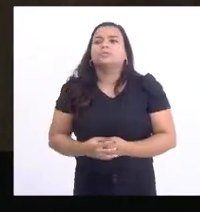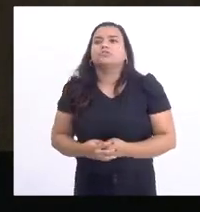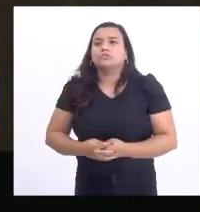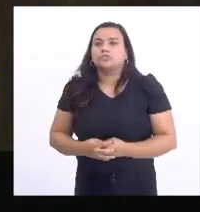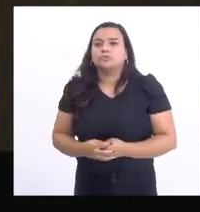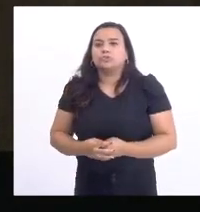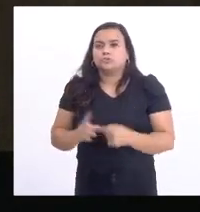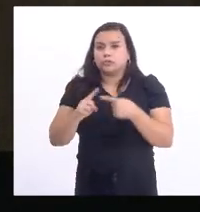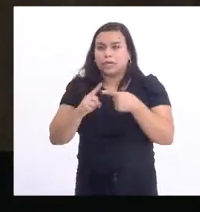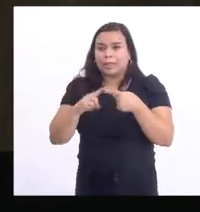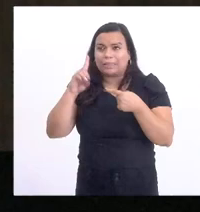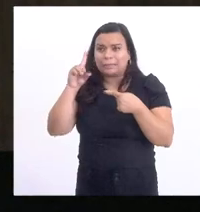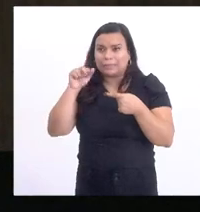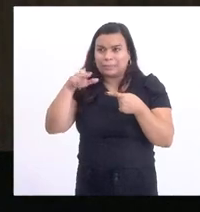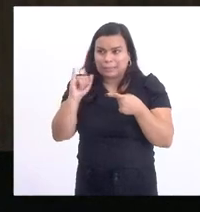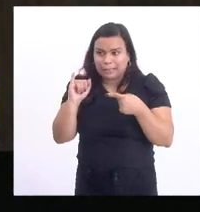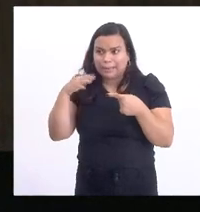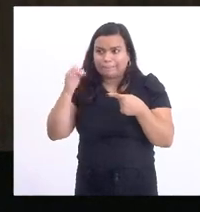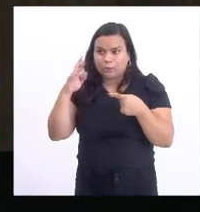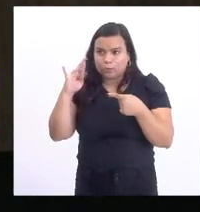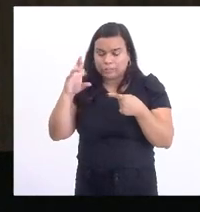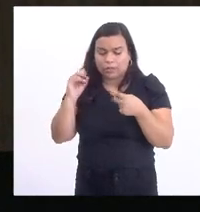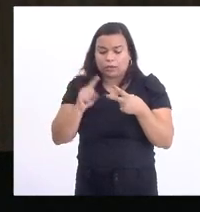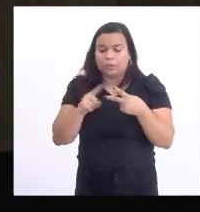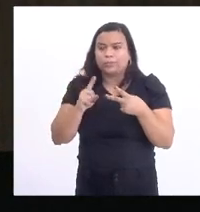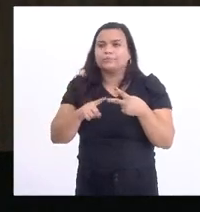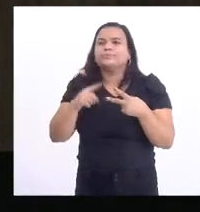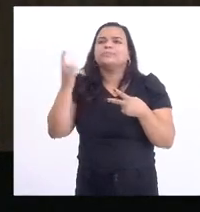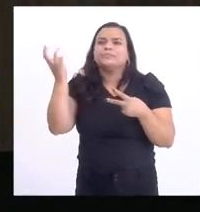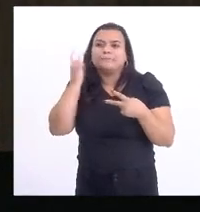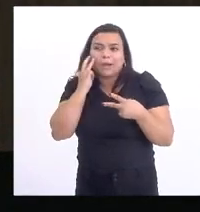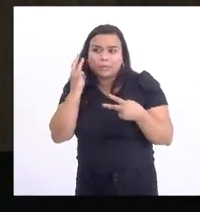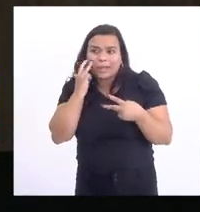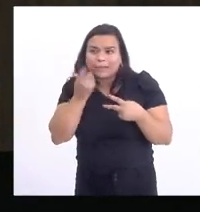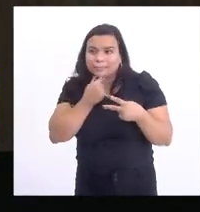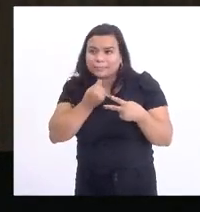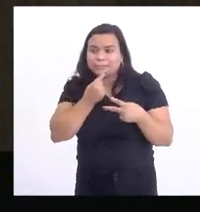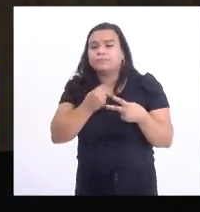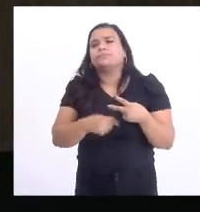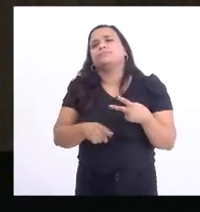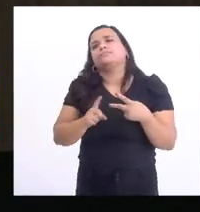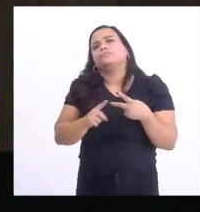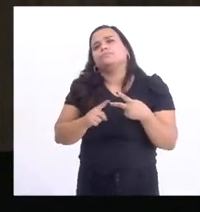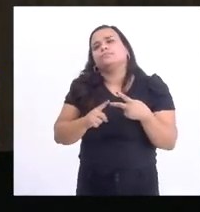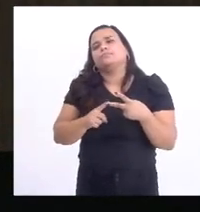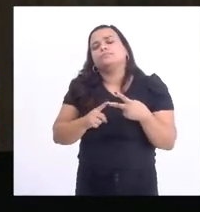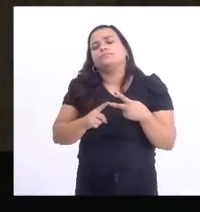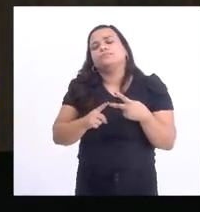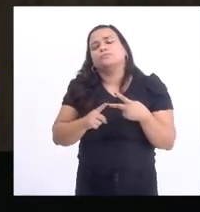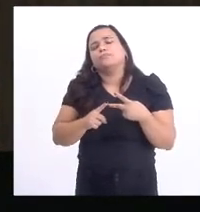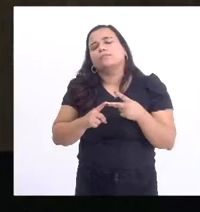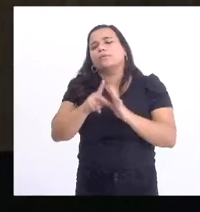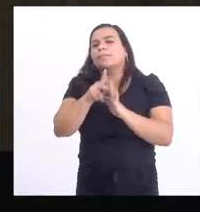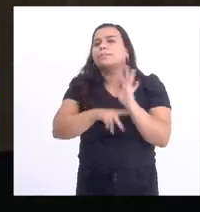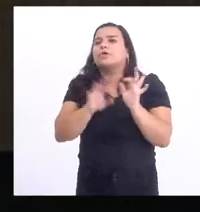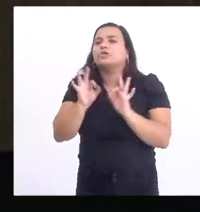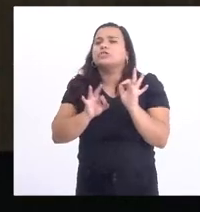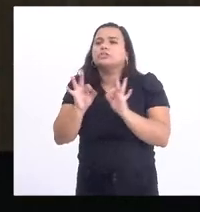deputadas Dani Monteiro e do deputado Valdeque Carneiro. Projeto